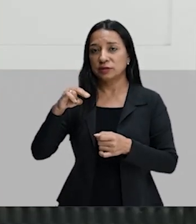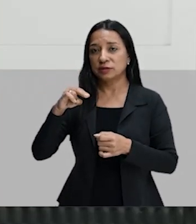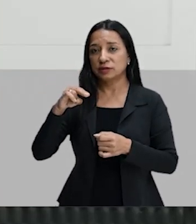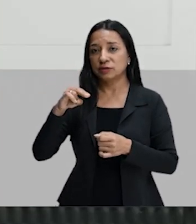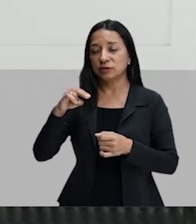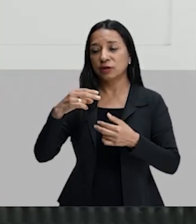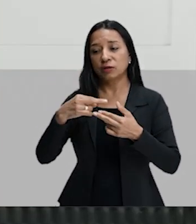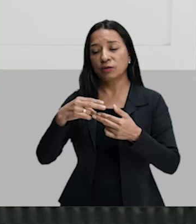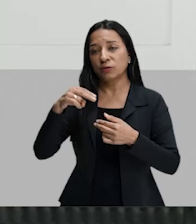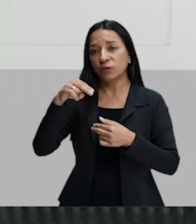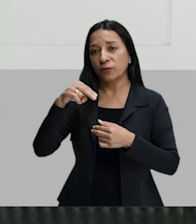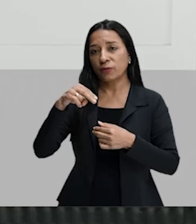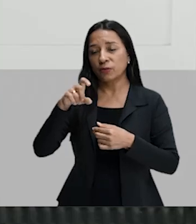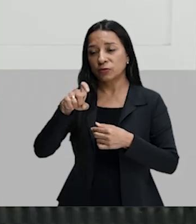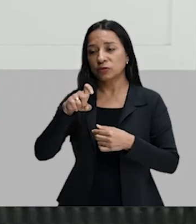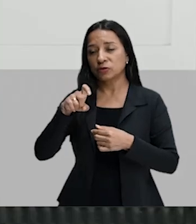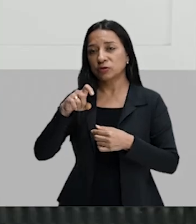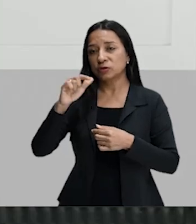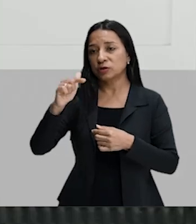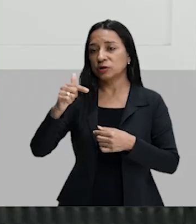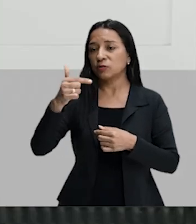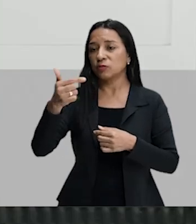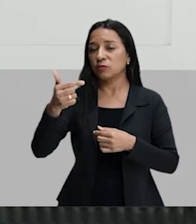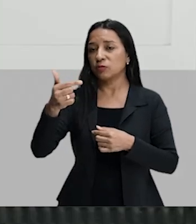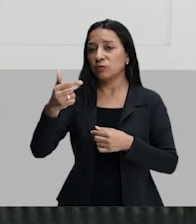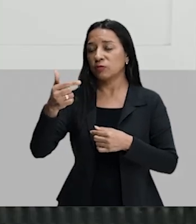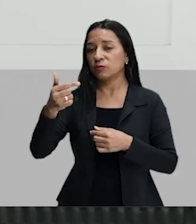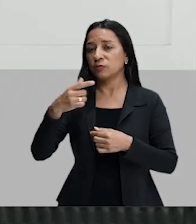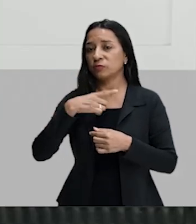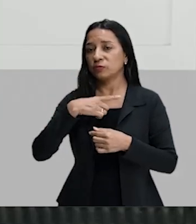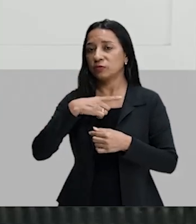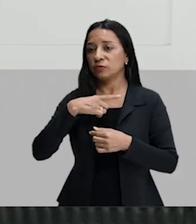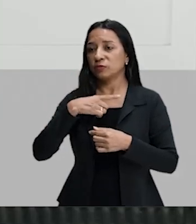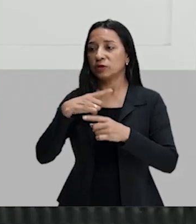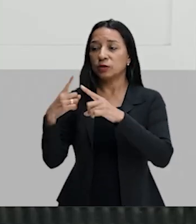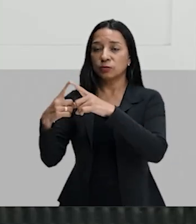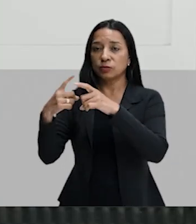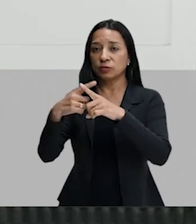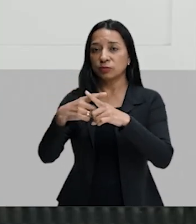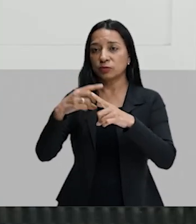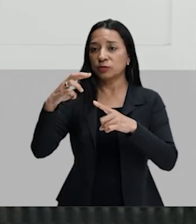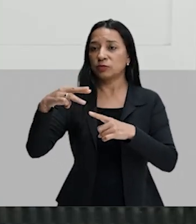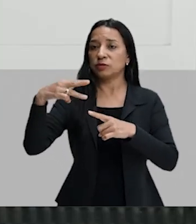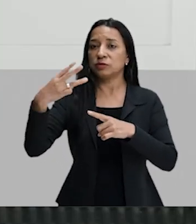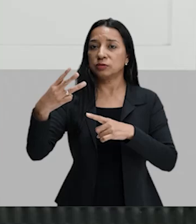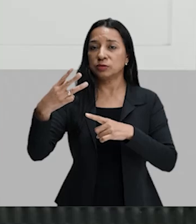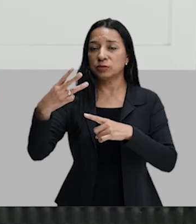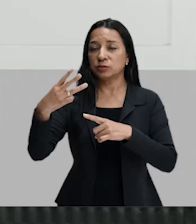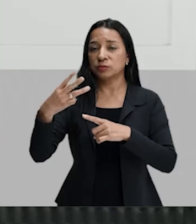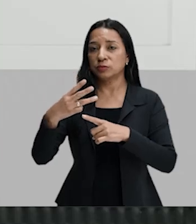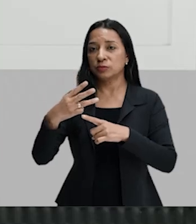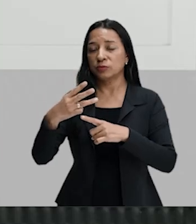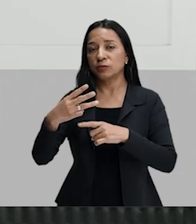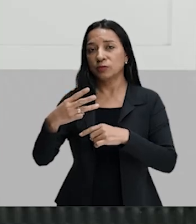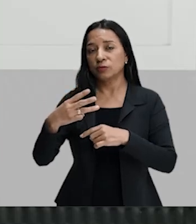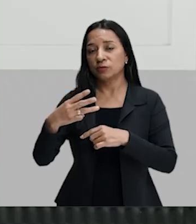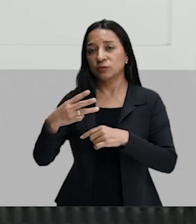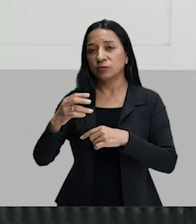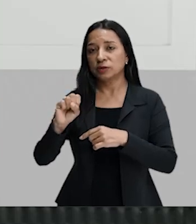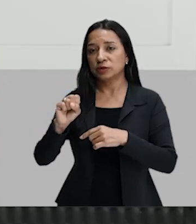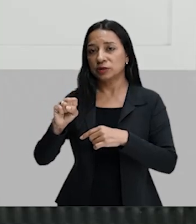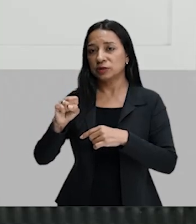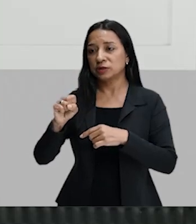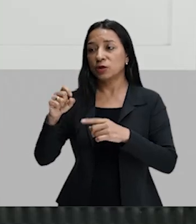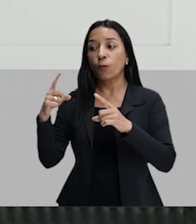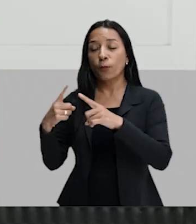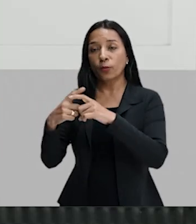Se o elemento x ao cubo estiver presente no polinômio, como ele está elevado à terceira potência, ele seria um polinômio de grau 3.